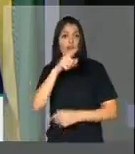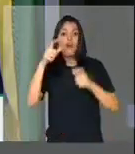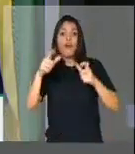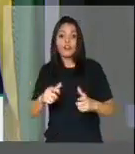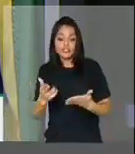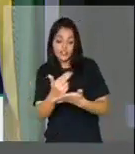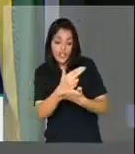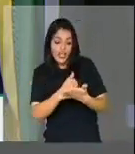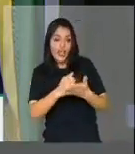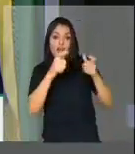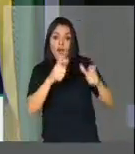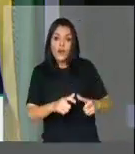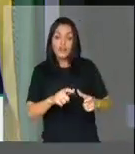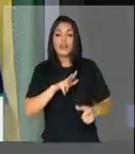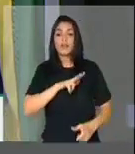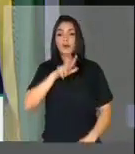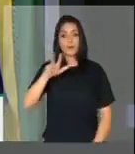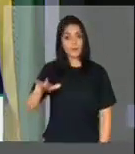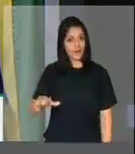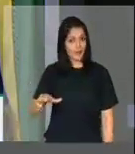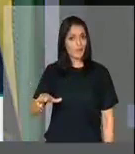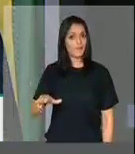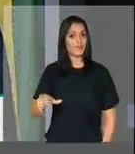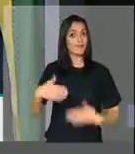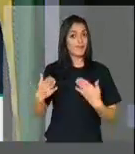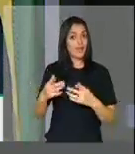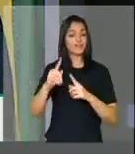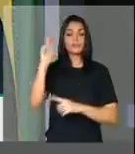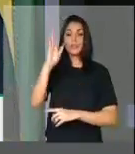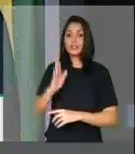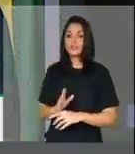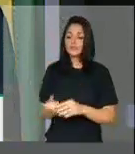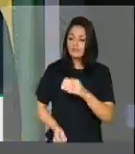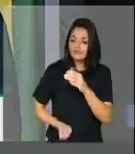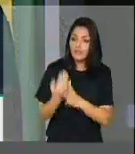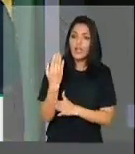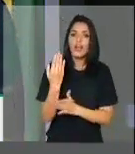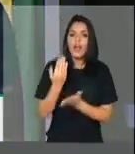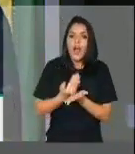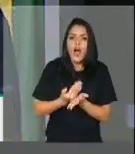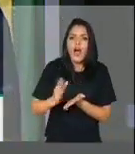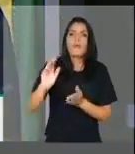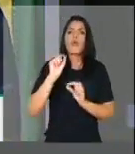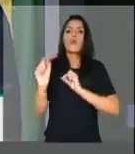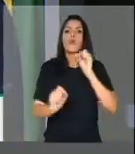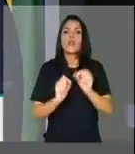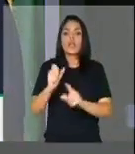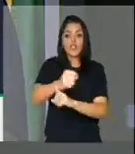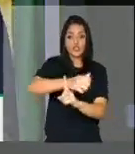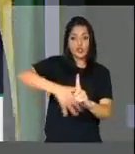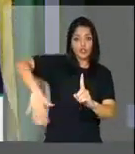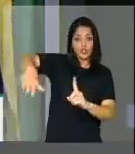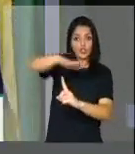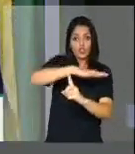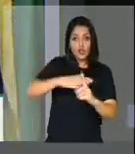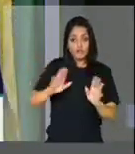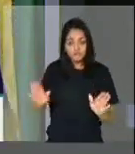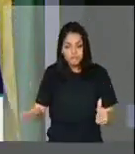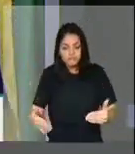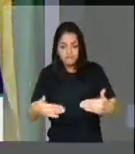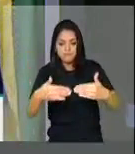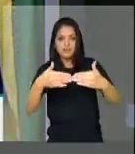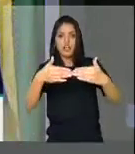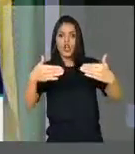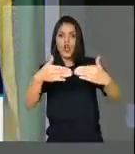Mais do que isso, o Brasil foi construído a partir de um grande consenso social, de uma grande oportunidade